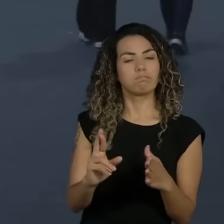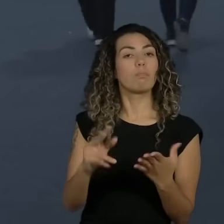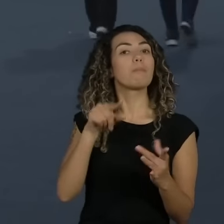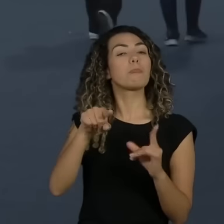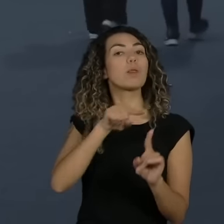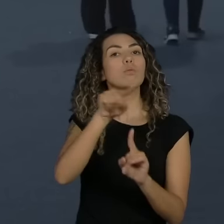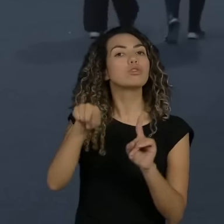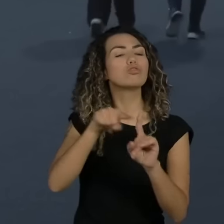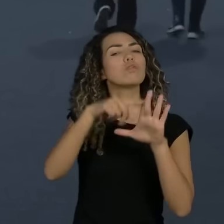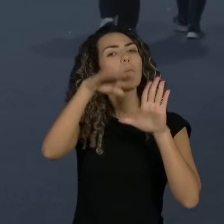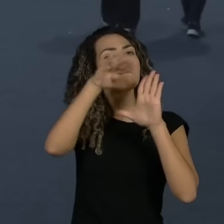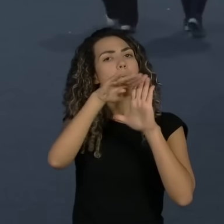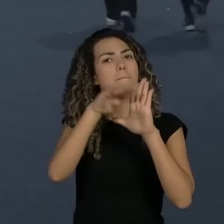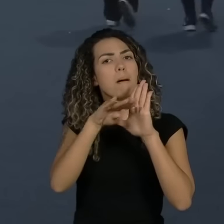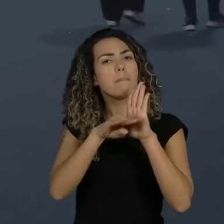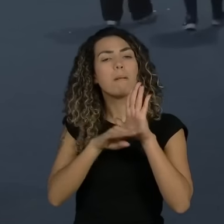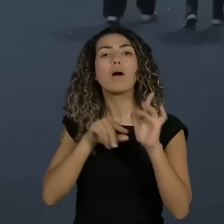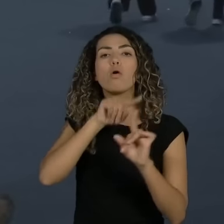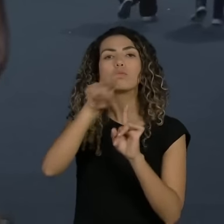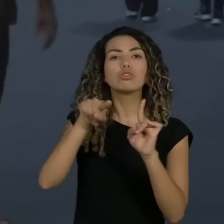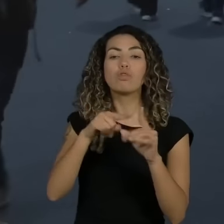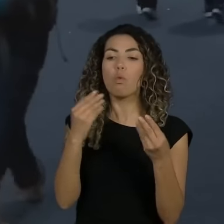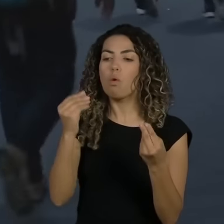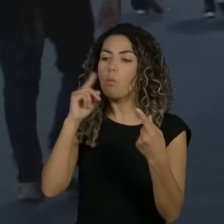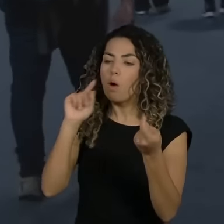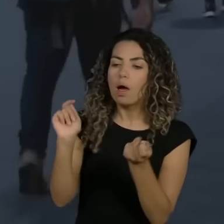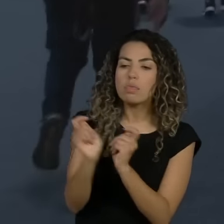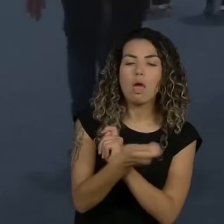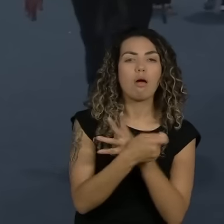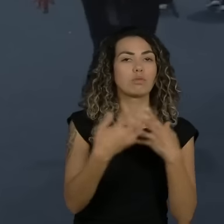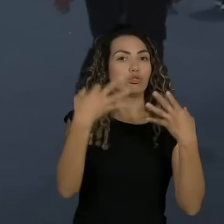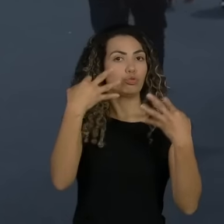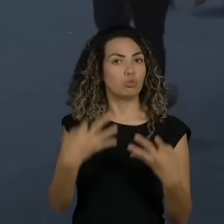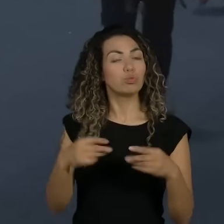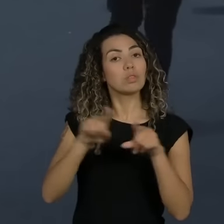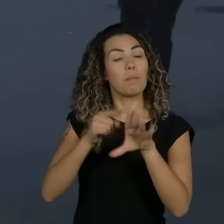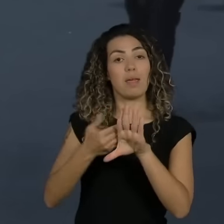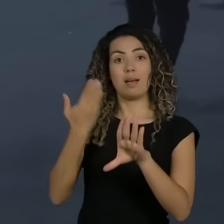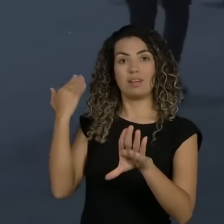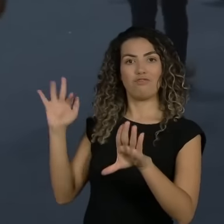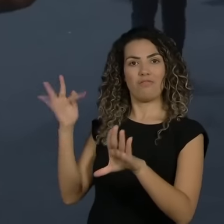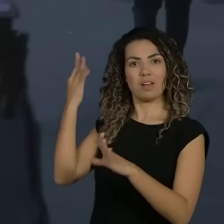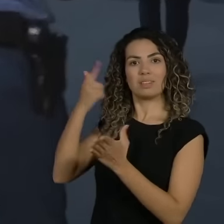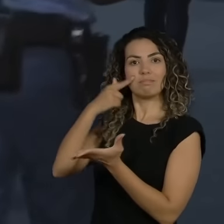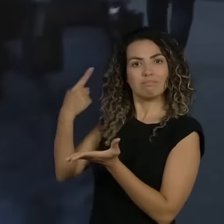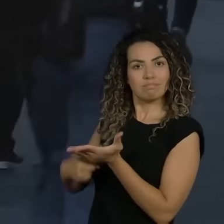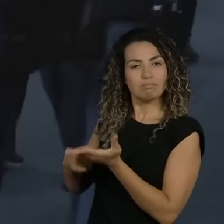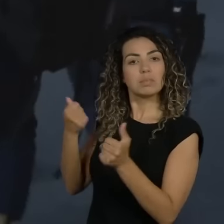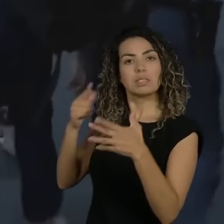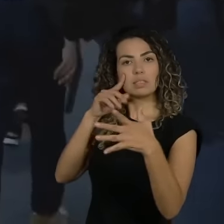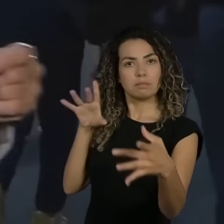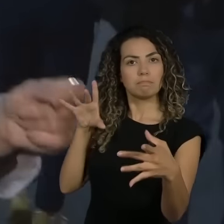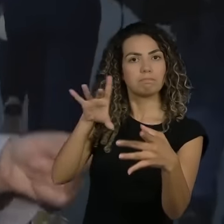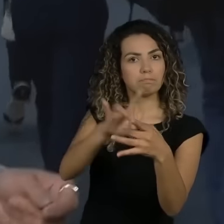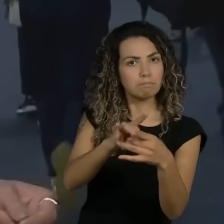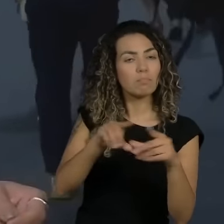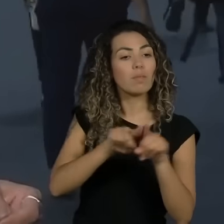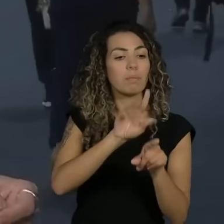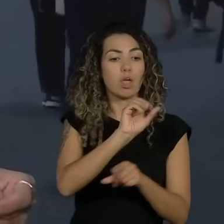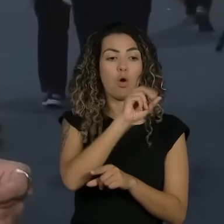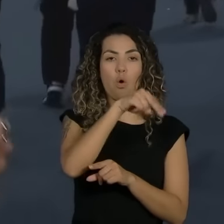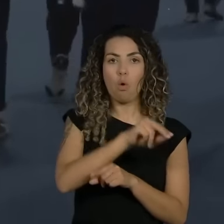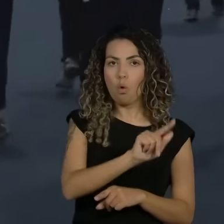dos critérios da transição justa, alinhados com o Acordo de Paris. Organizações não governamentais ligadas ao